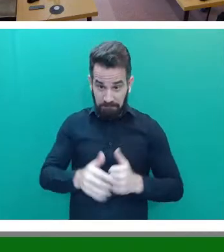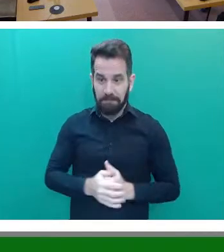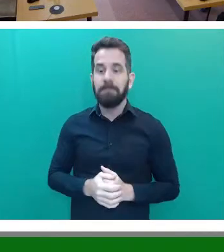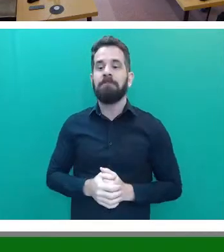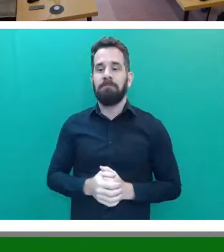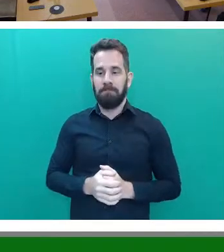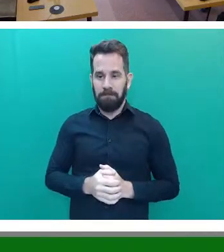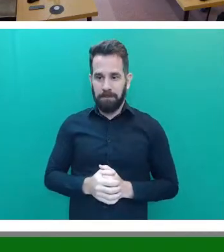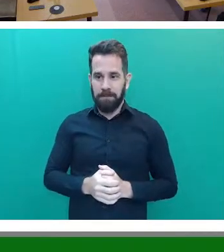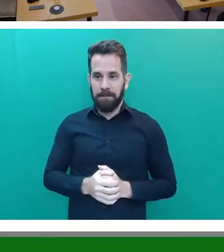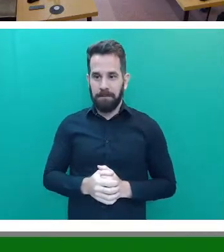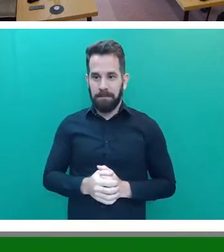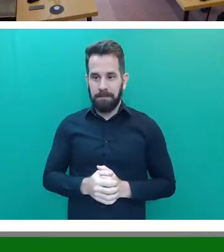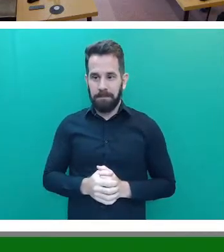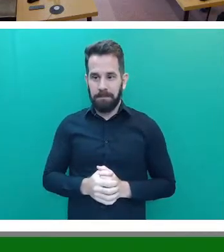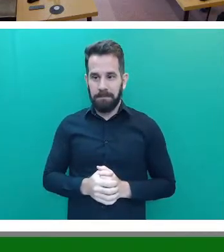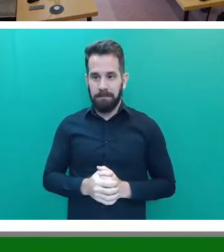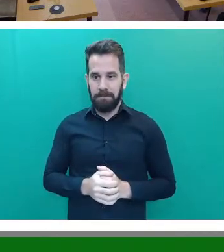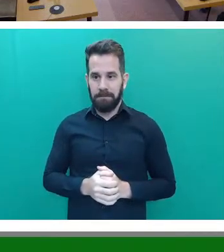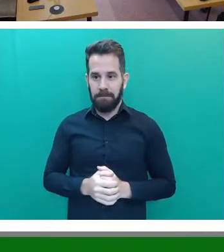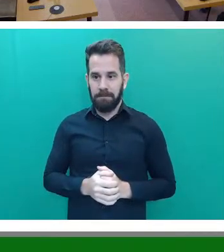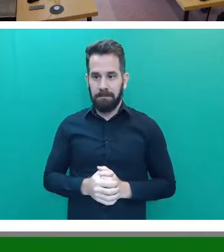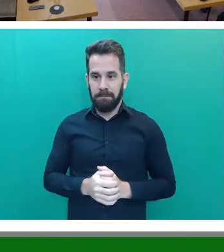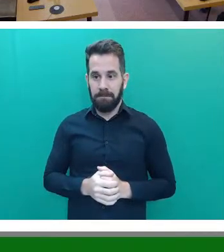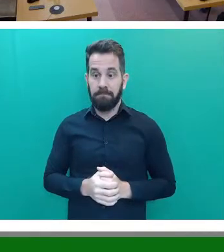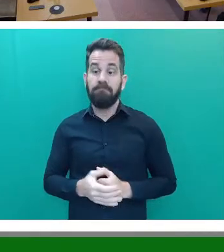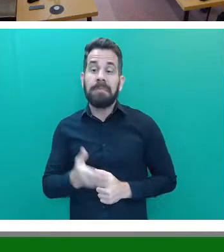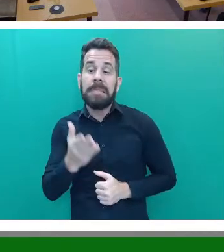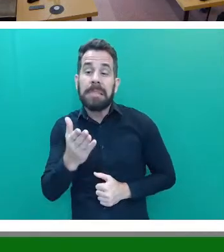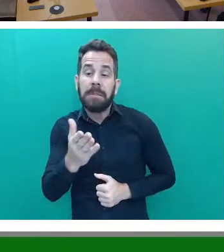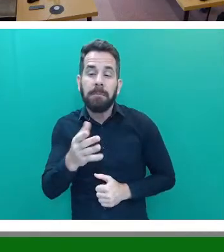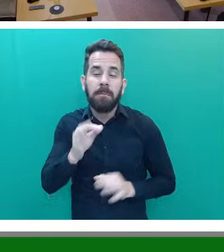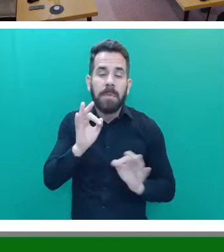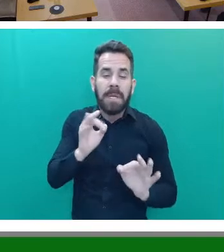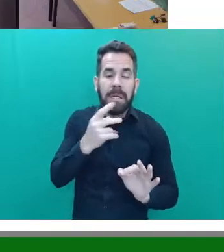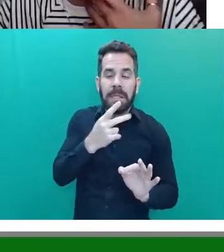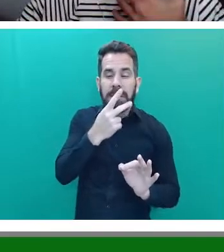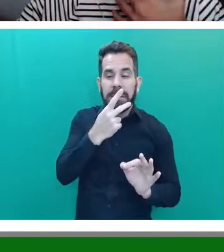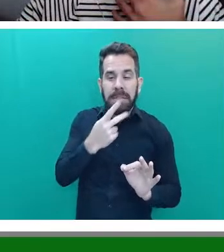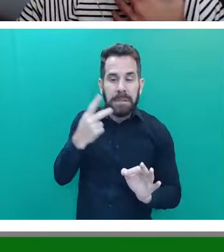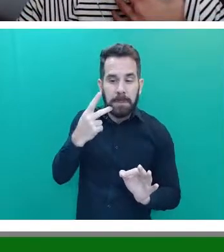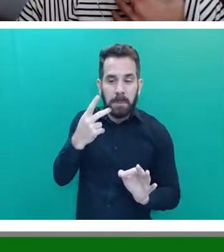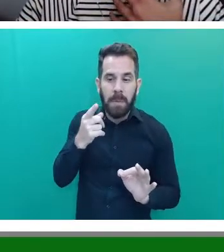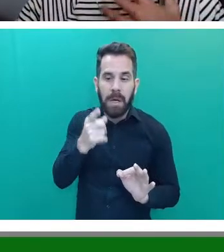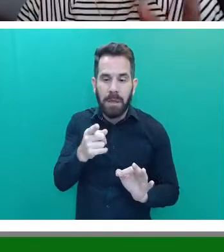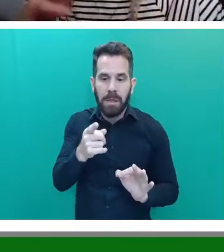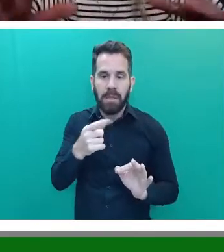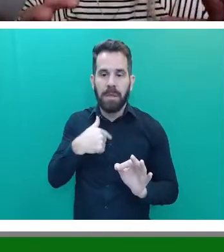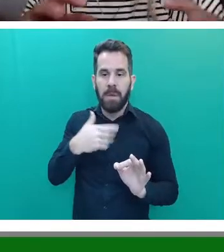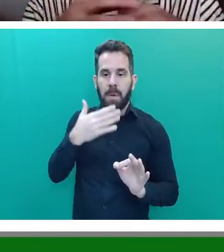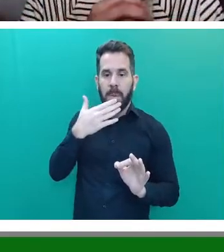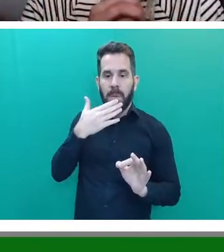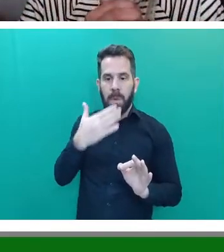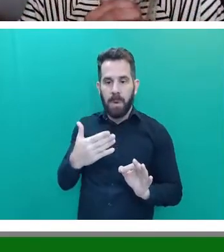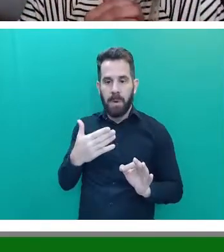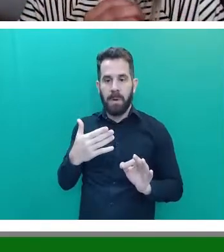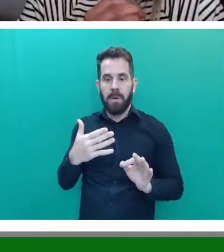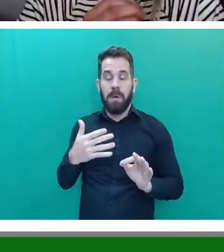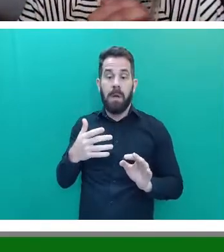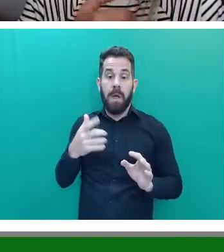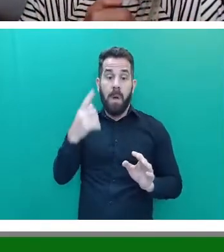De fato, se não se importa, Patrícia, o procedimento seria, falaríamos nós os